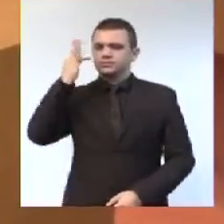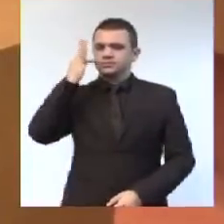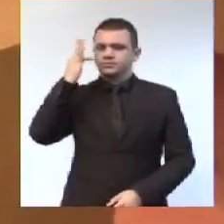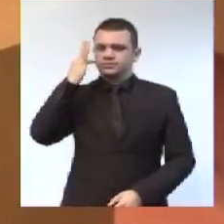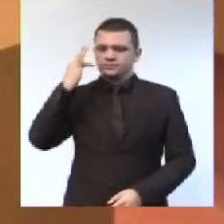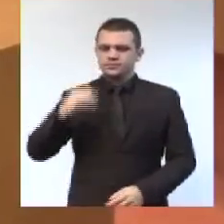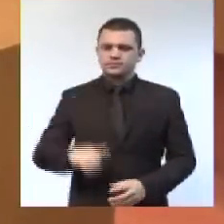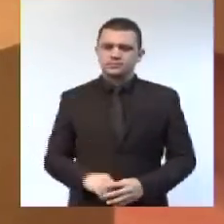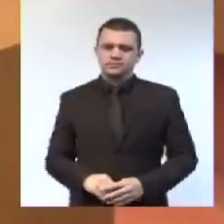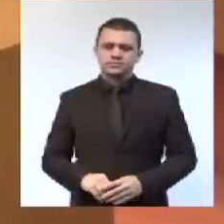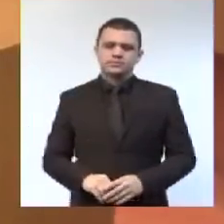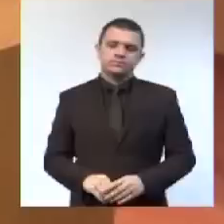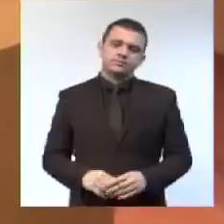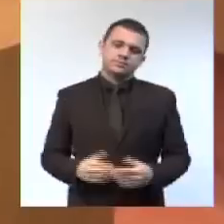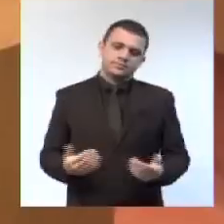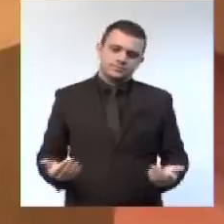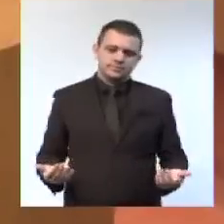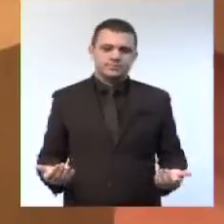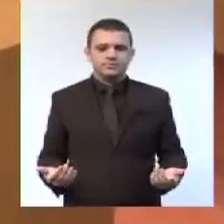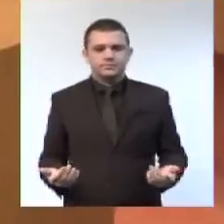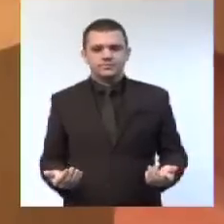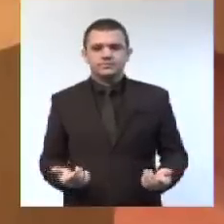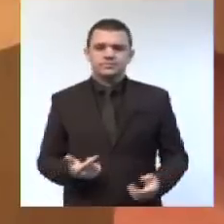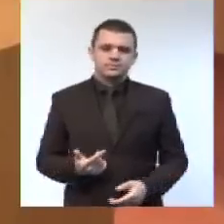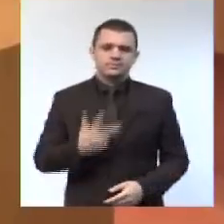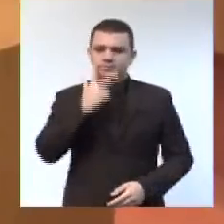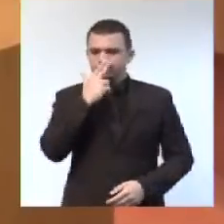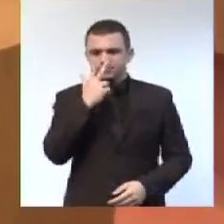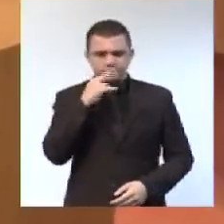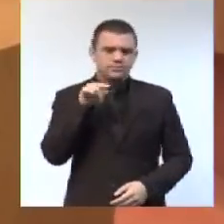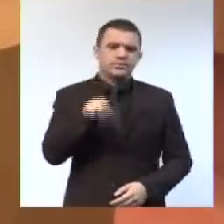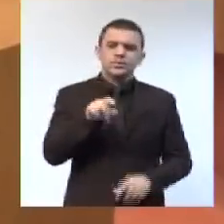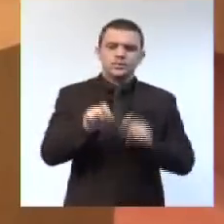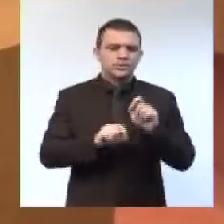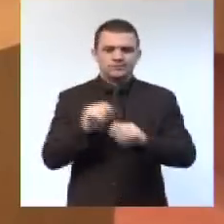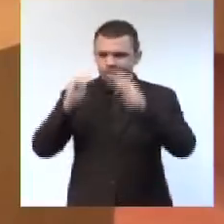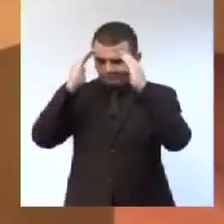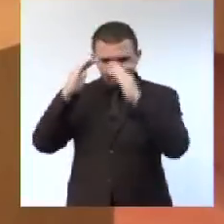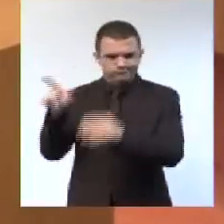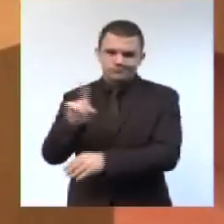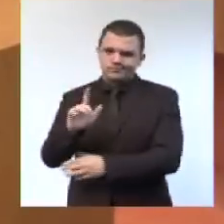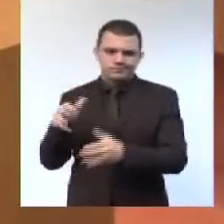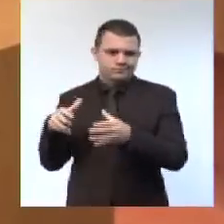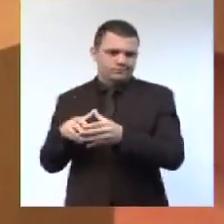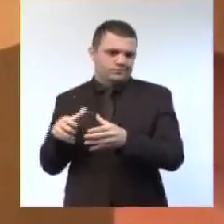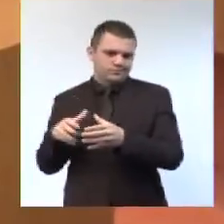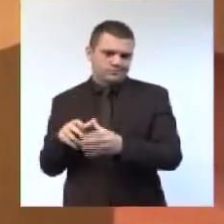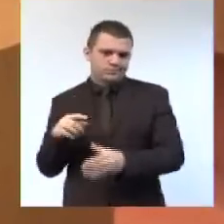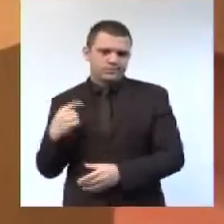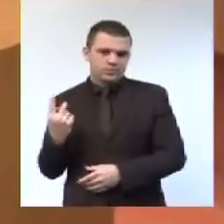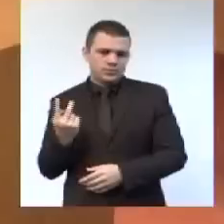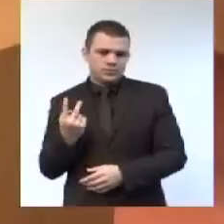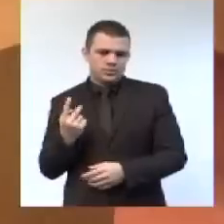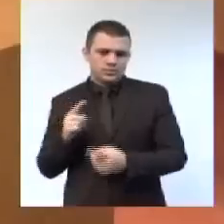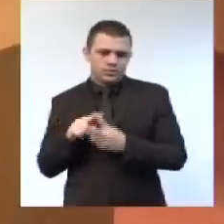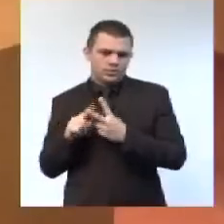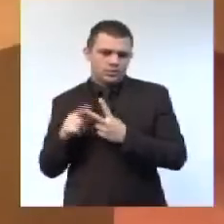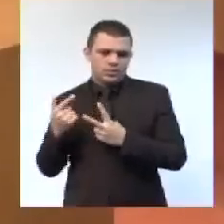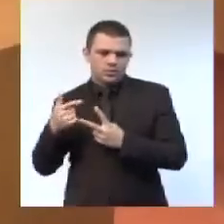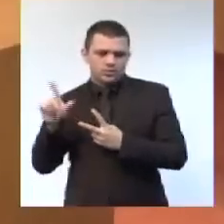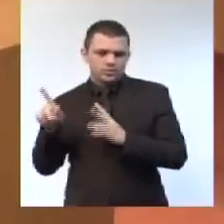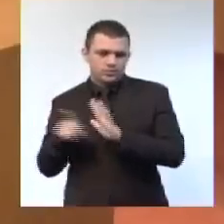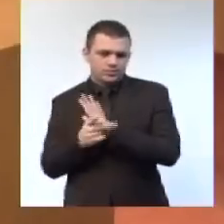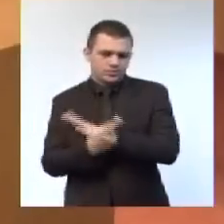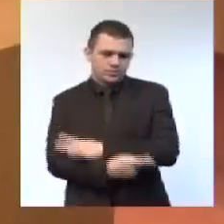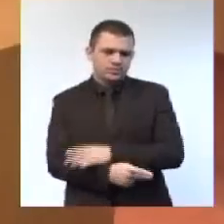A senhora se torna, inclusive, desrespeitosa com mais dois companheiros aqui do partido, deputada Nina Melo e deputado Max